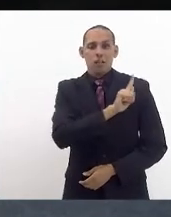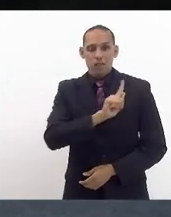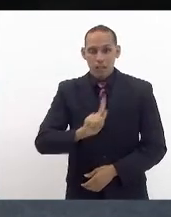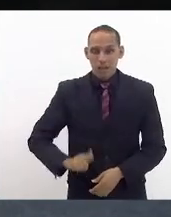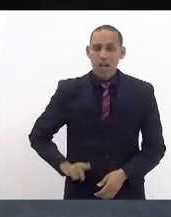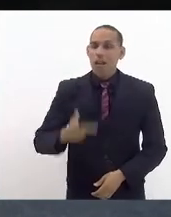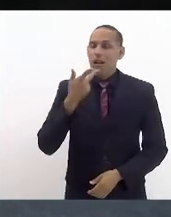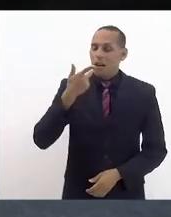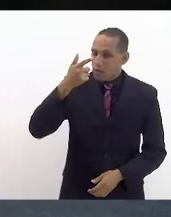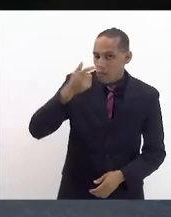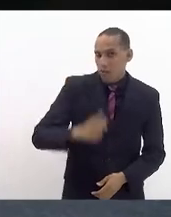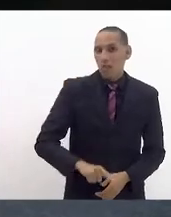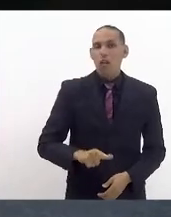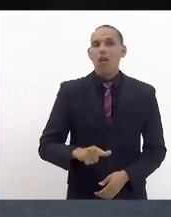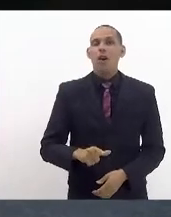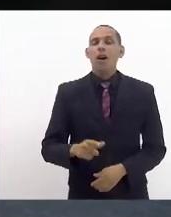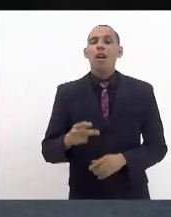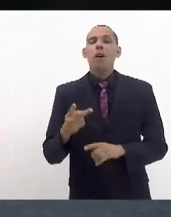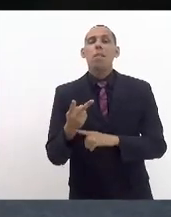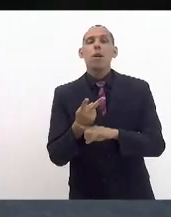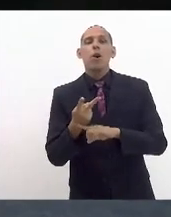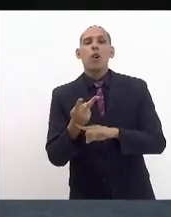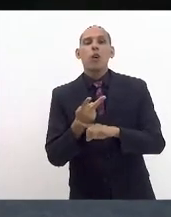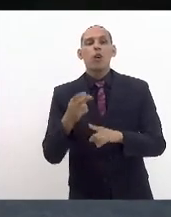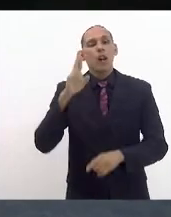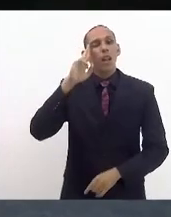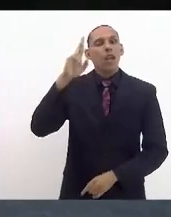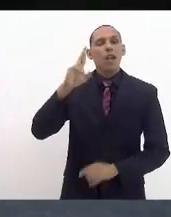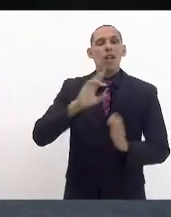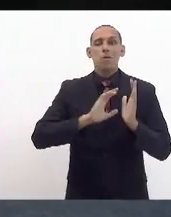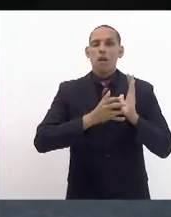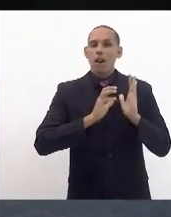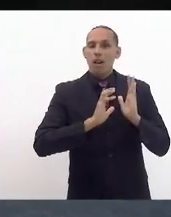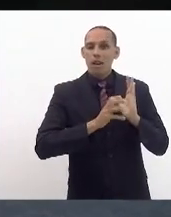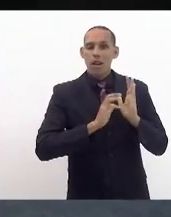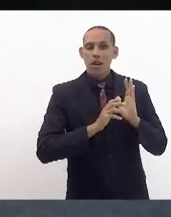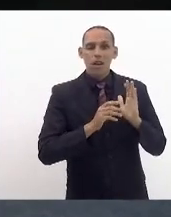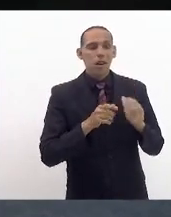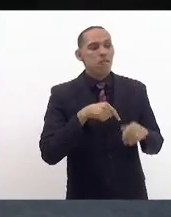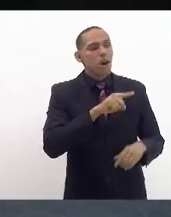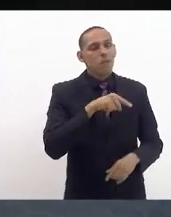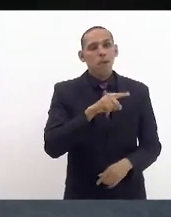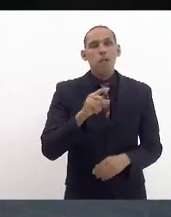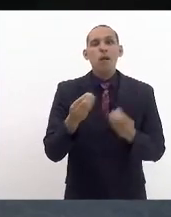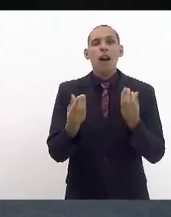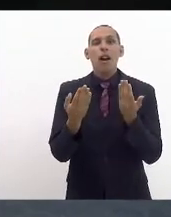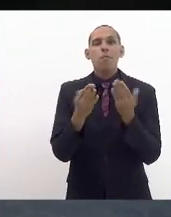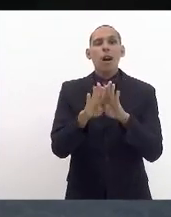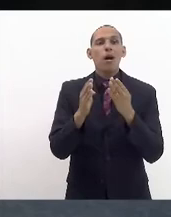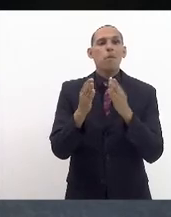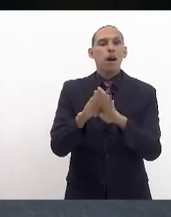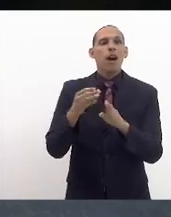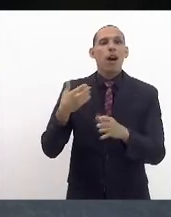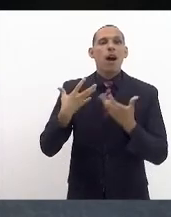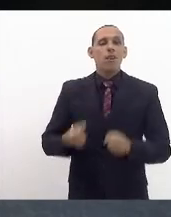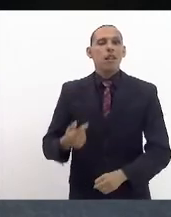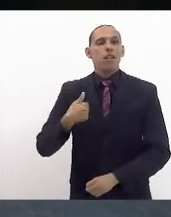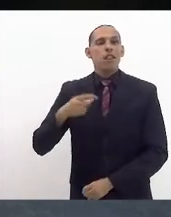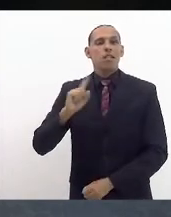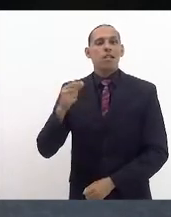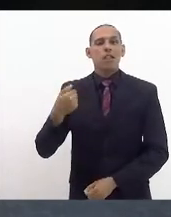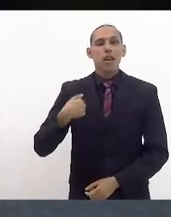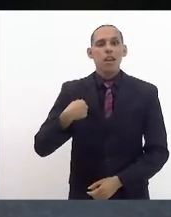falar novamente, procurou líderes de partidos para que fechassem as portas para mim, não me